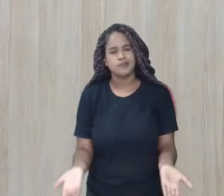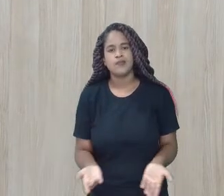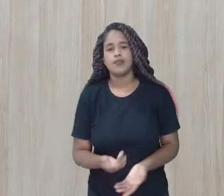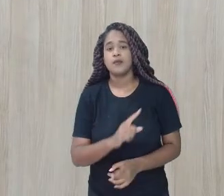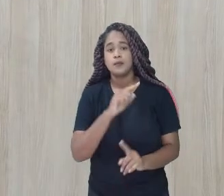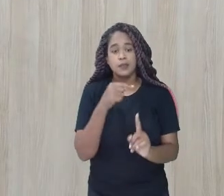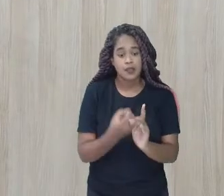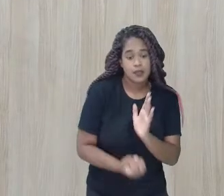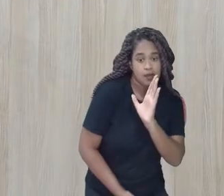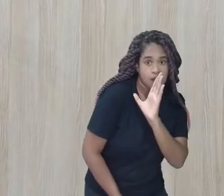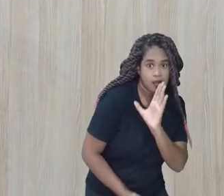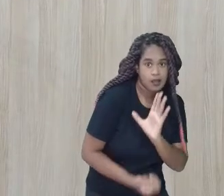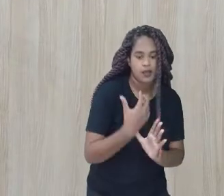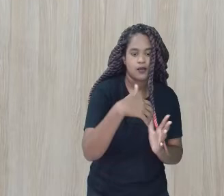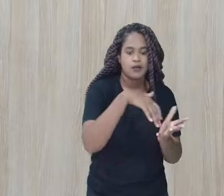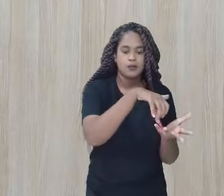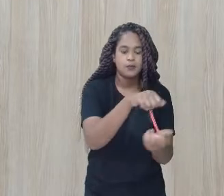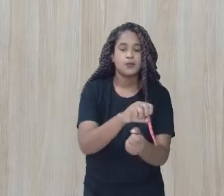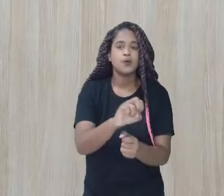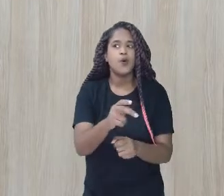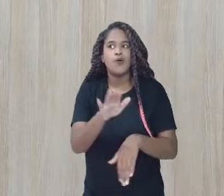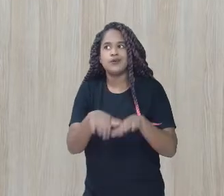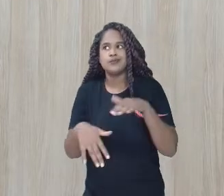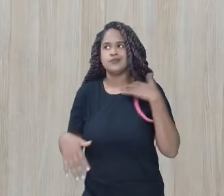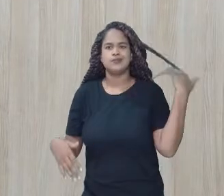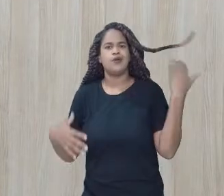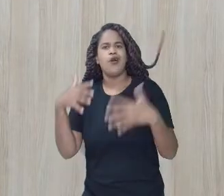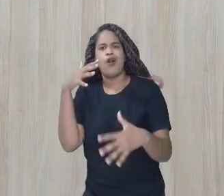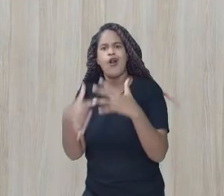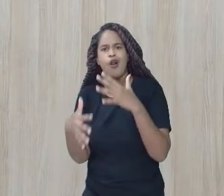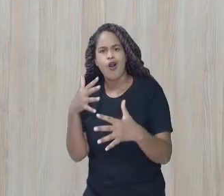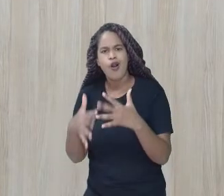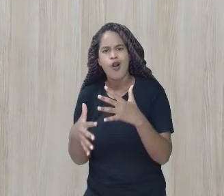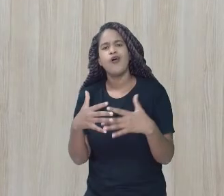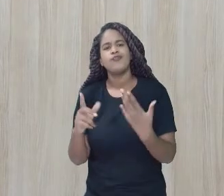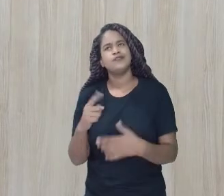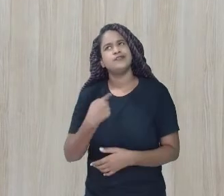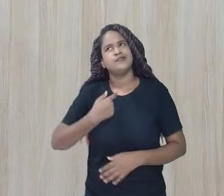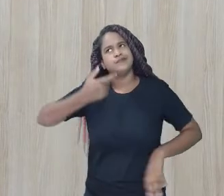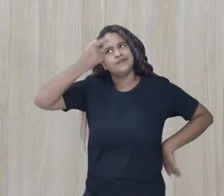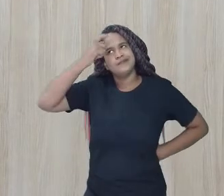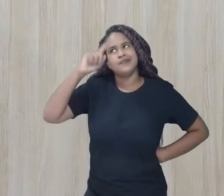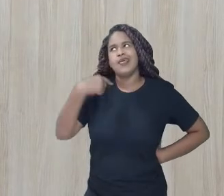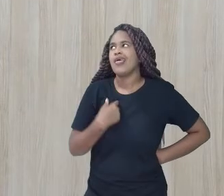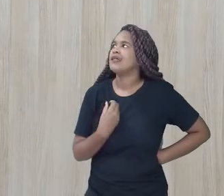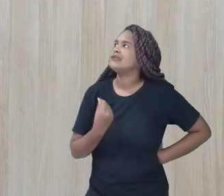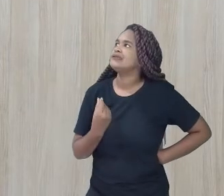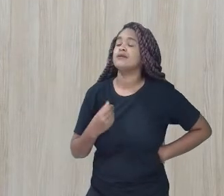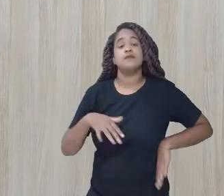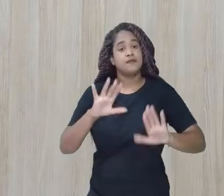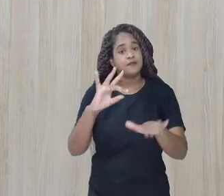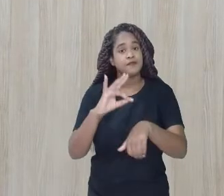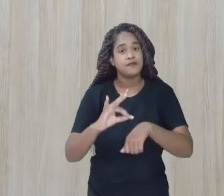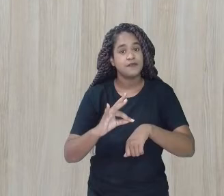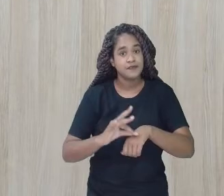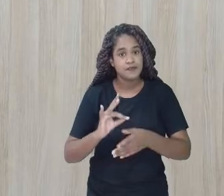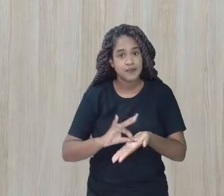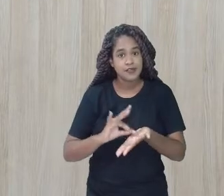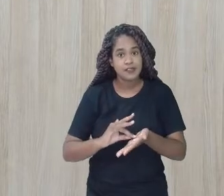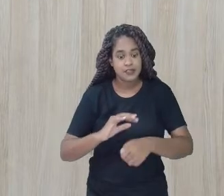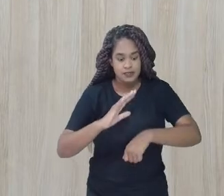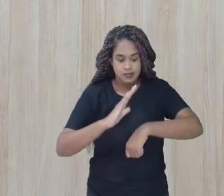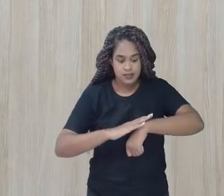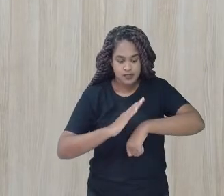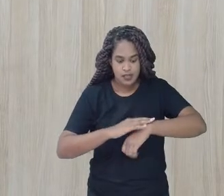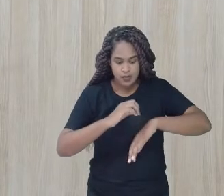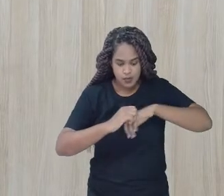criar esses universos paralelos, ou seja para confundir completamente a nossa mente, o fato é que a viagem no tempo anda